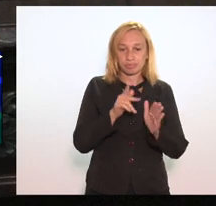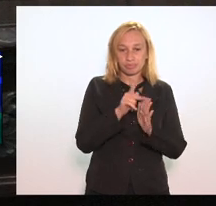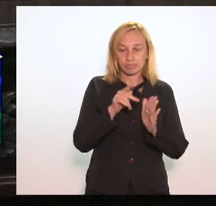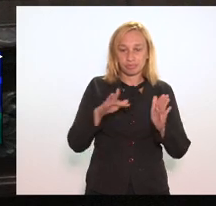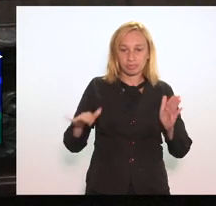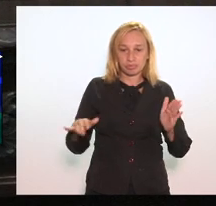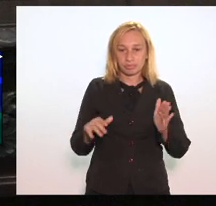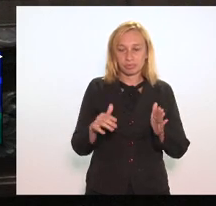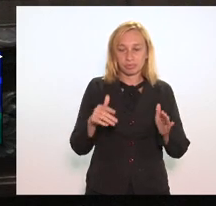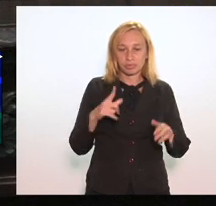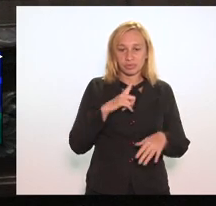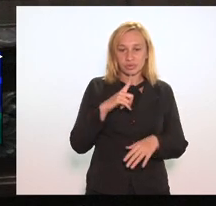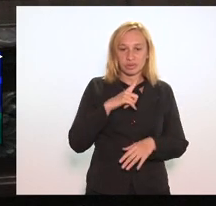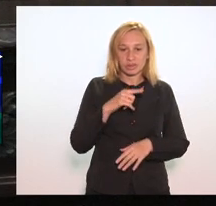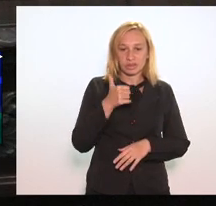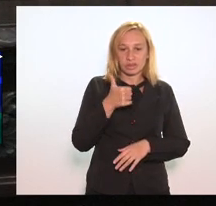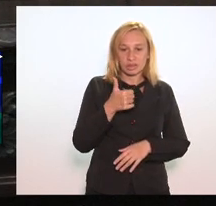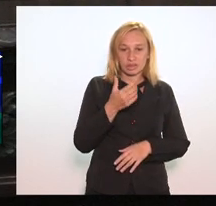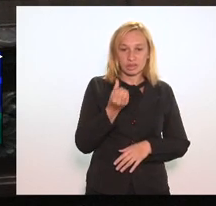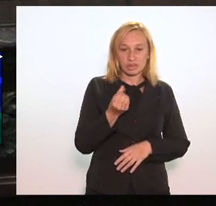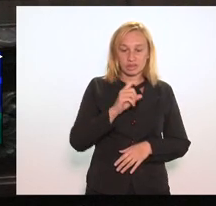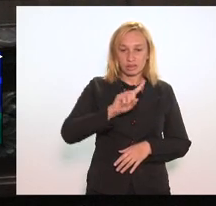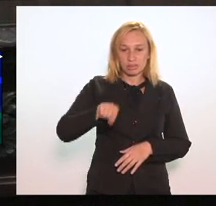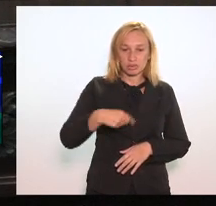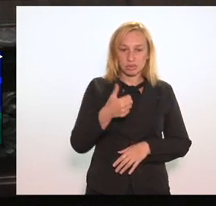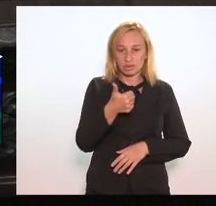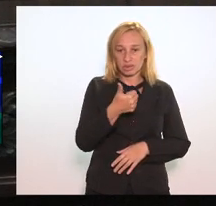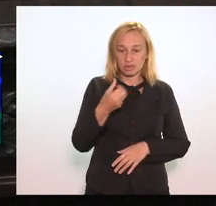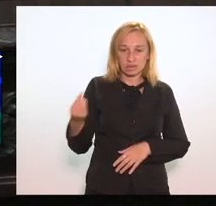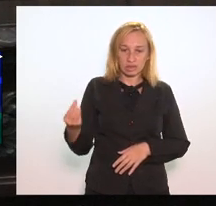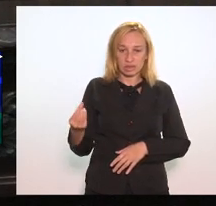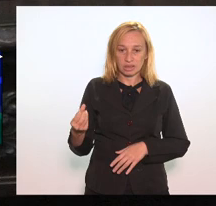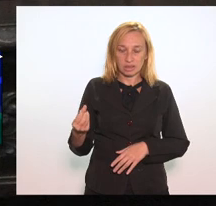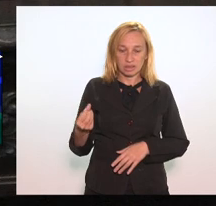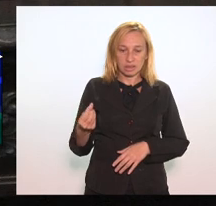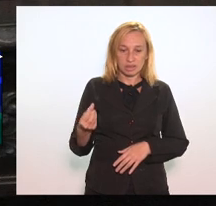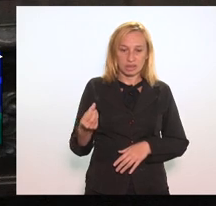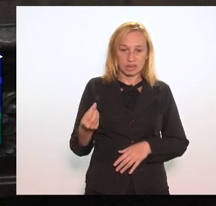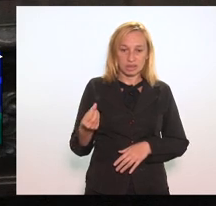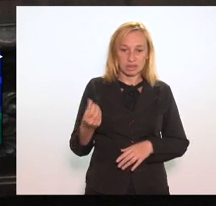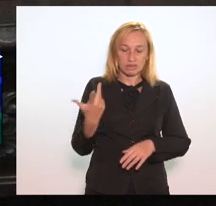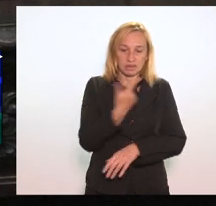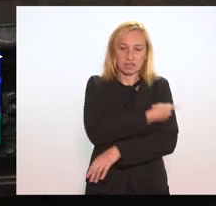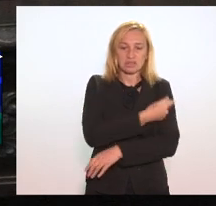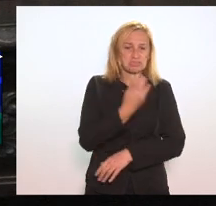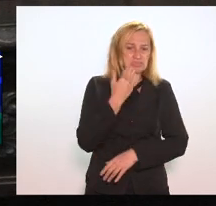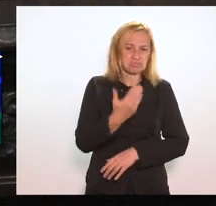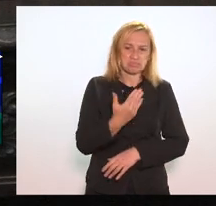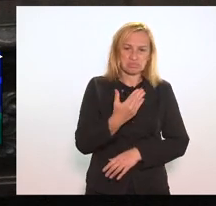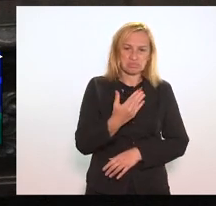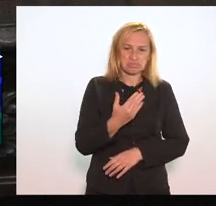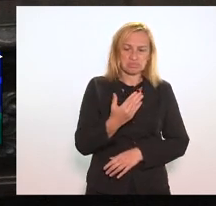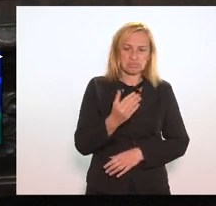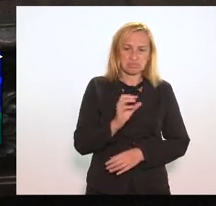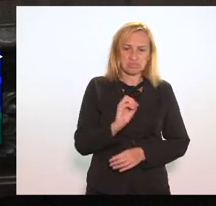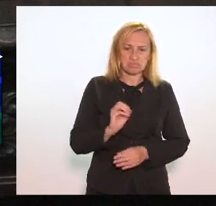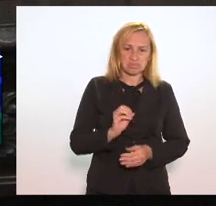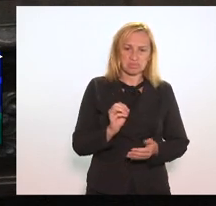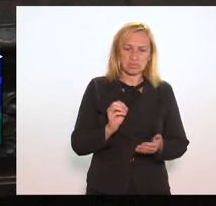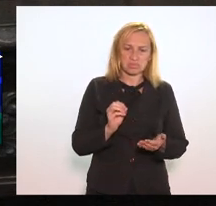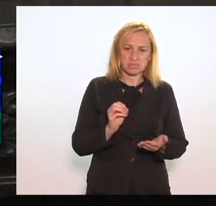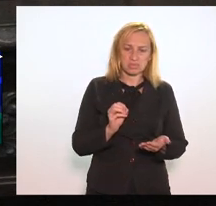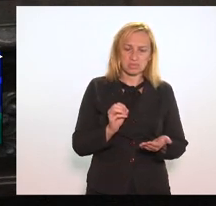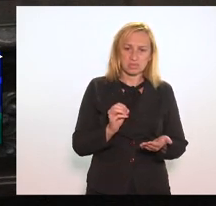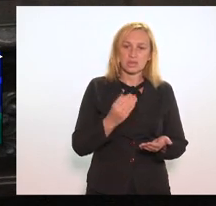você tem seis mil e cem as vacinas não pediu nem sequer o comprovante de residência